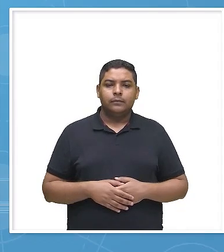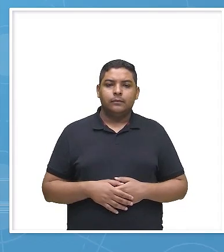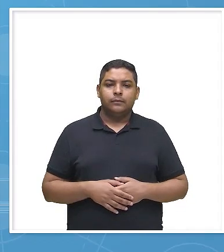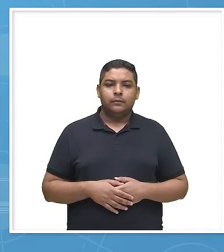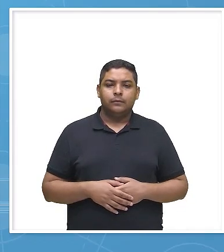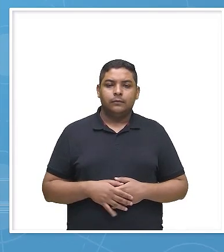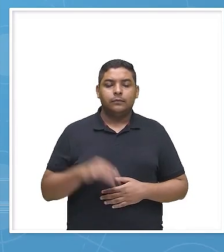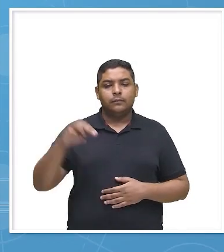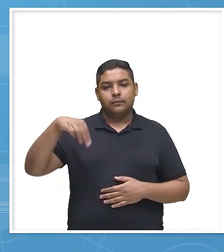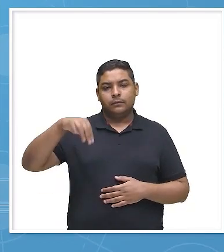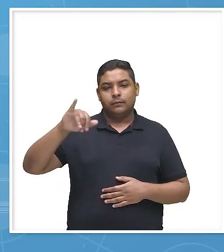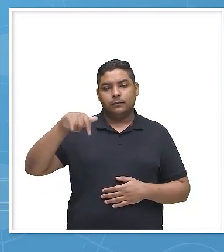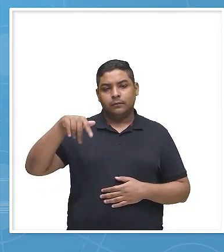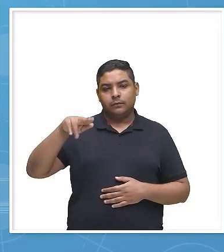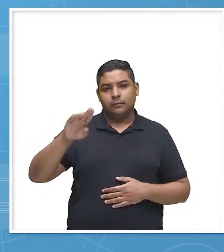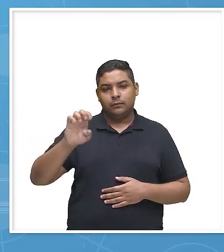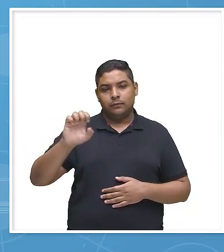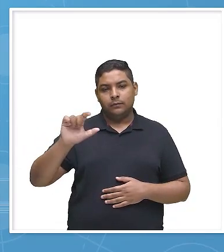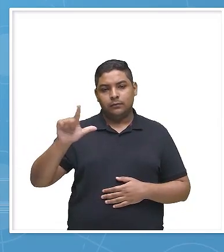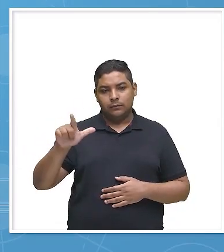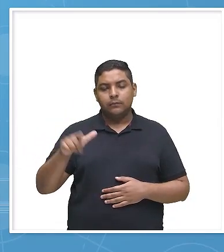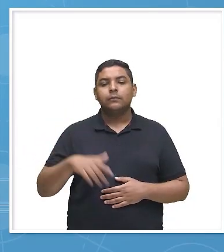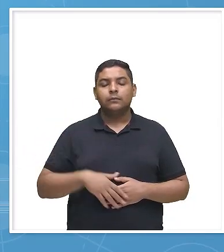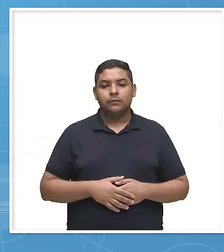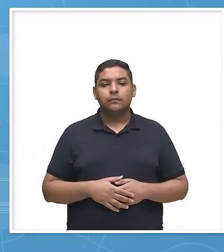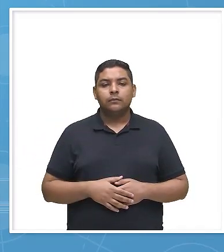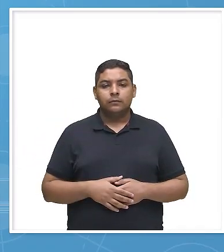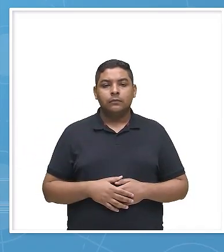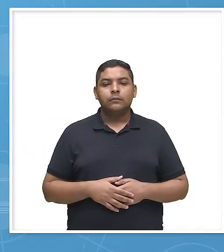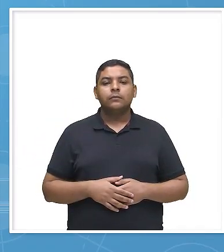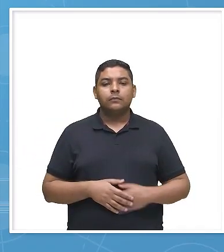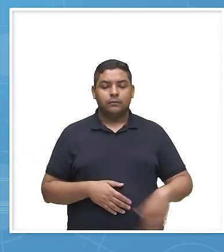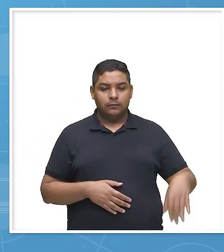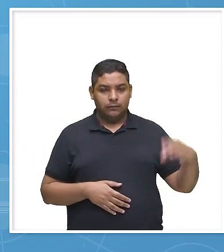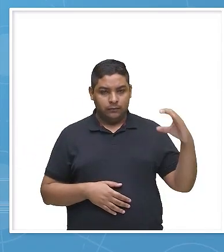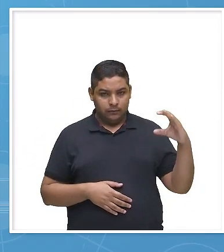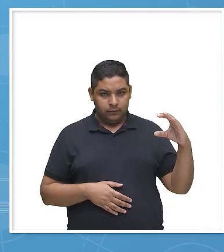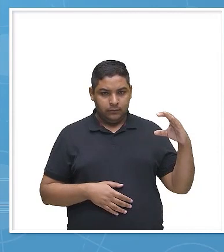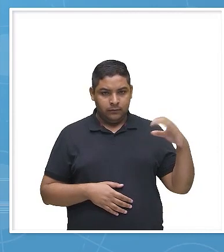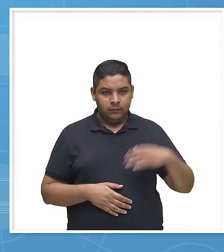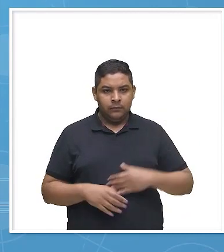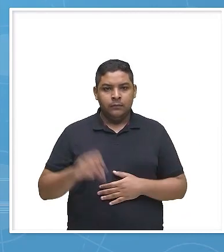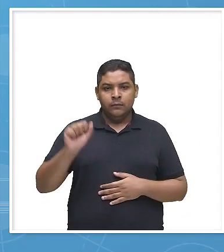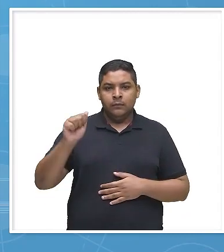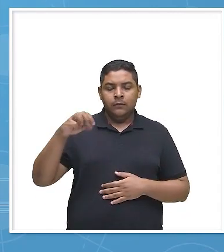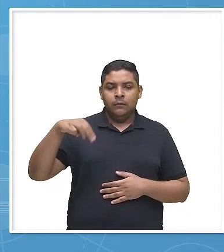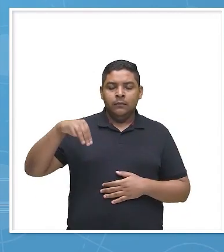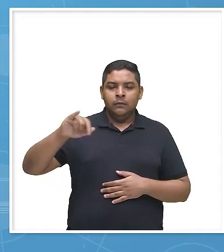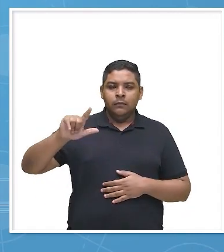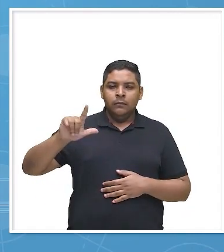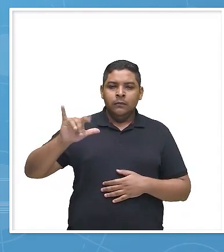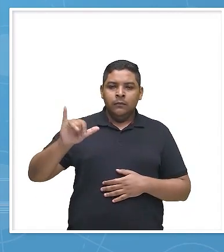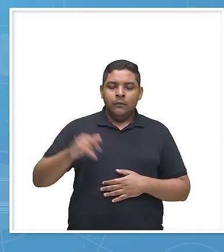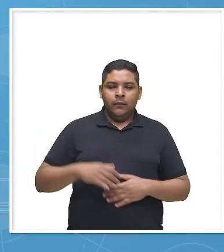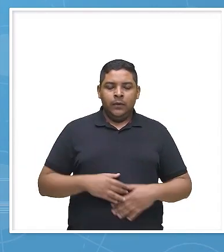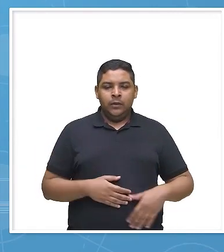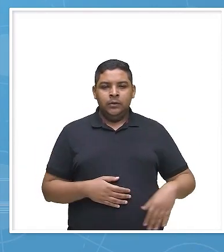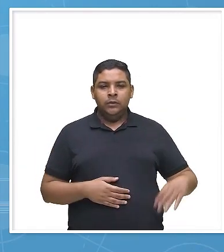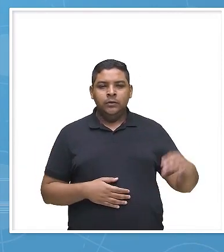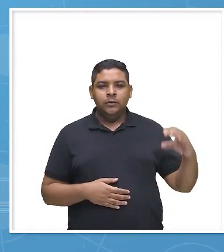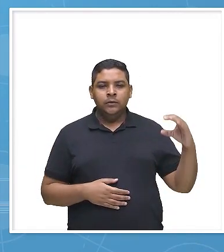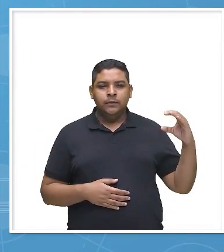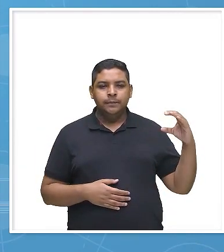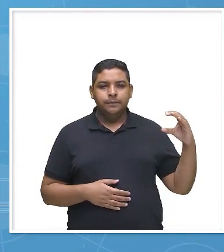O Miguel enviou que a sua alternativa correta é a letra C. A Samy também foi na letra C.